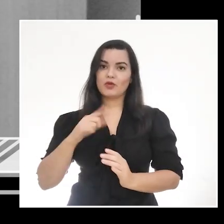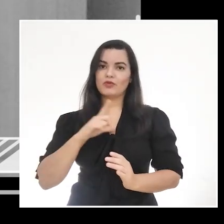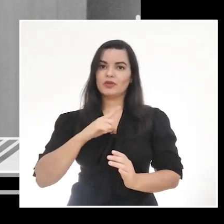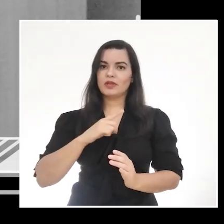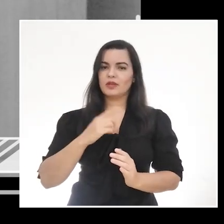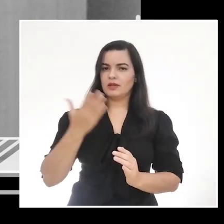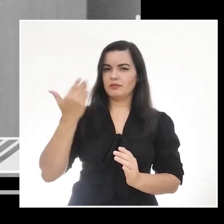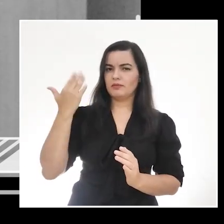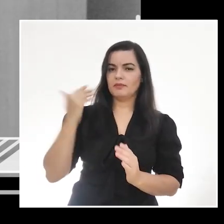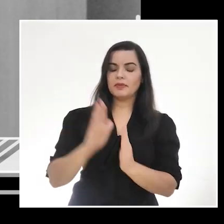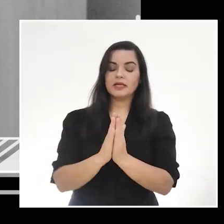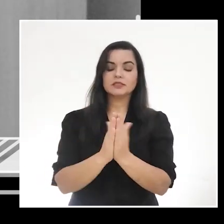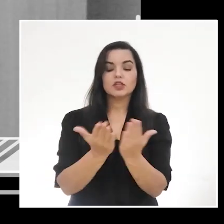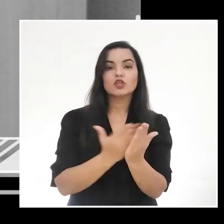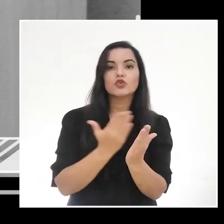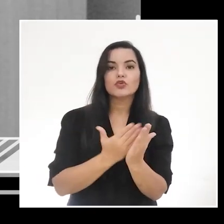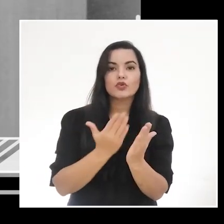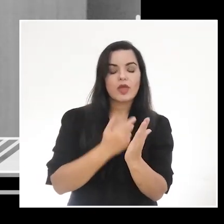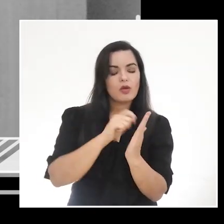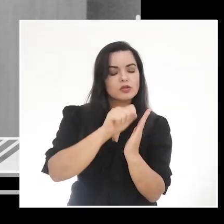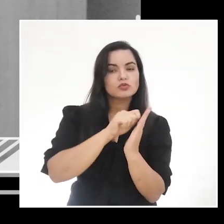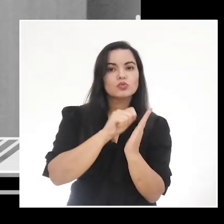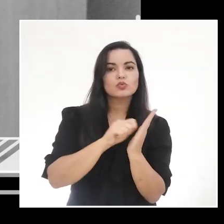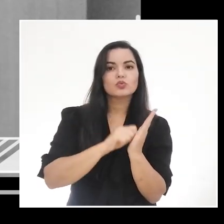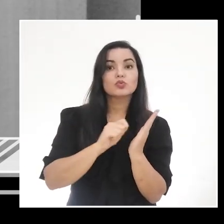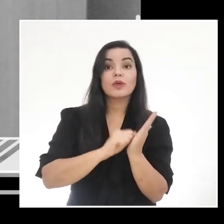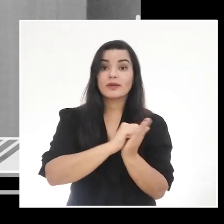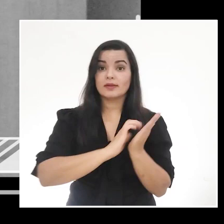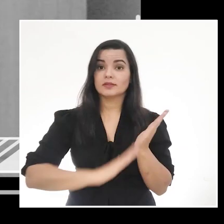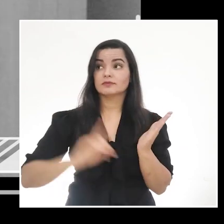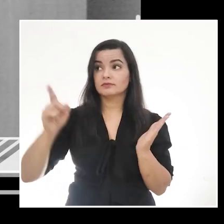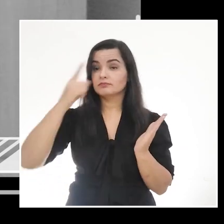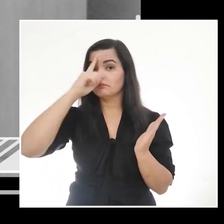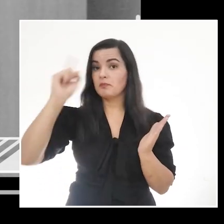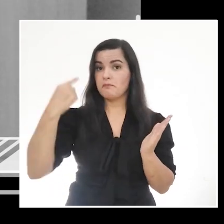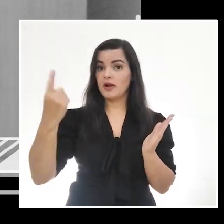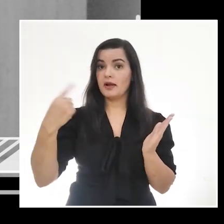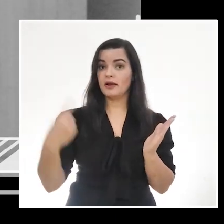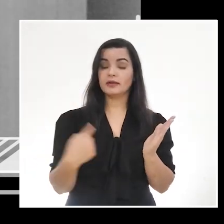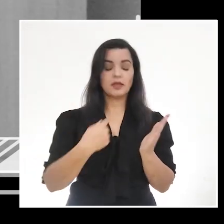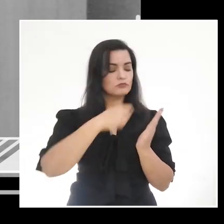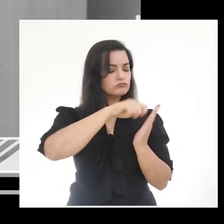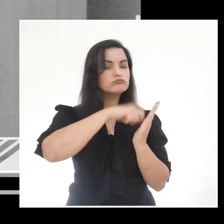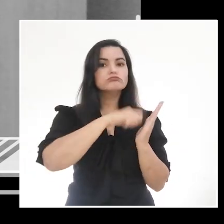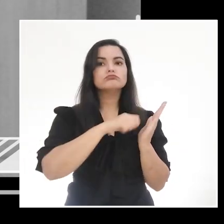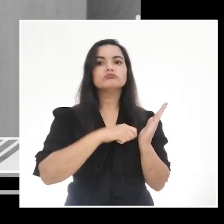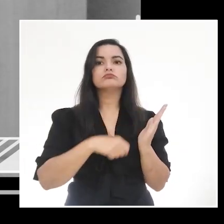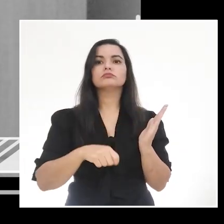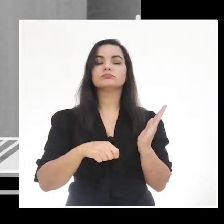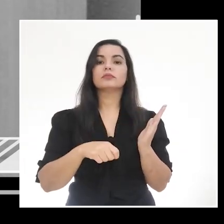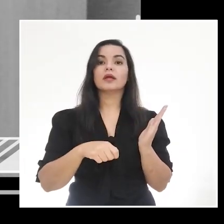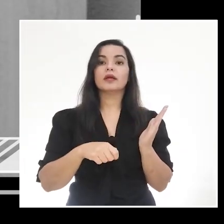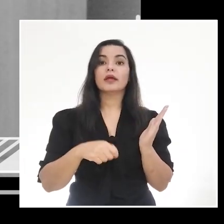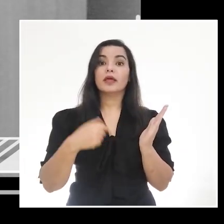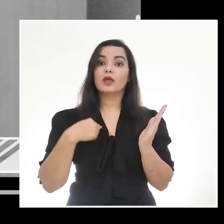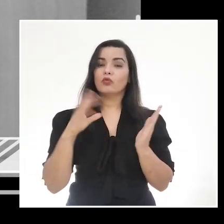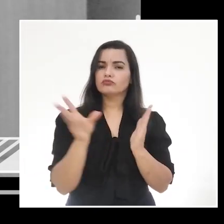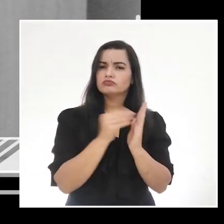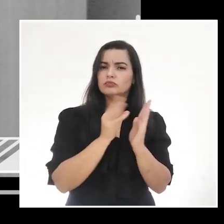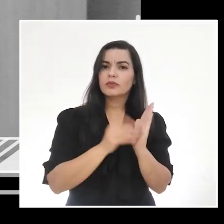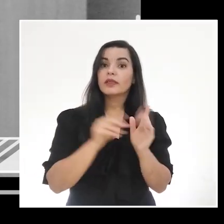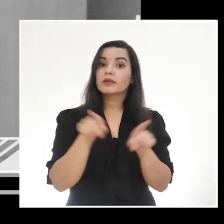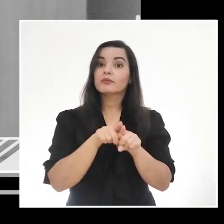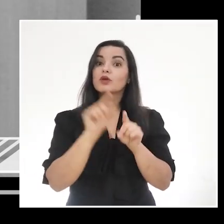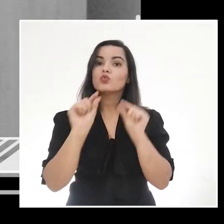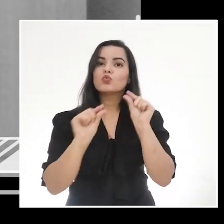algo inusitado para a época. Então eu tinha um caderno que eu anotava as minhas tarefas